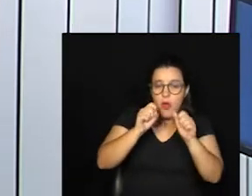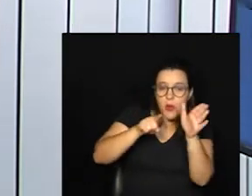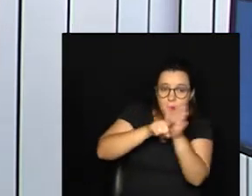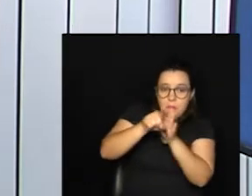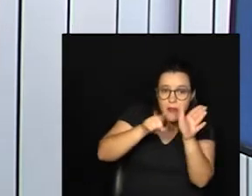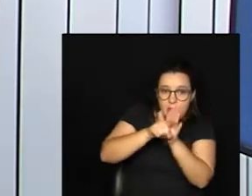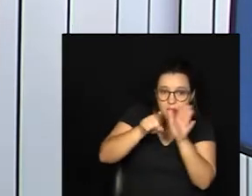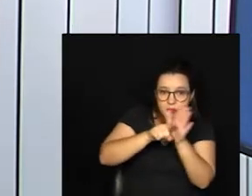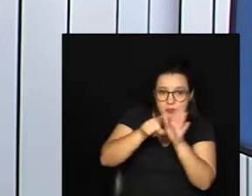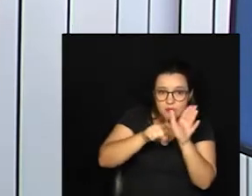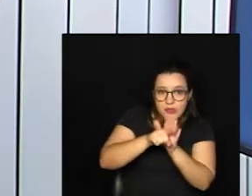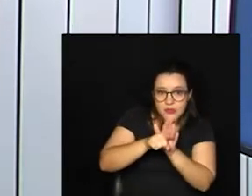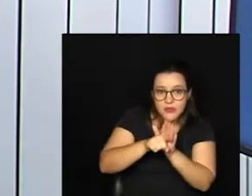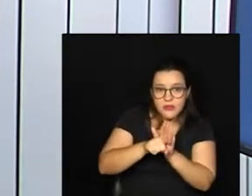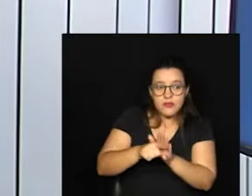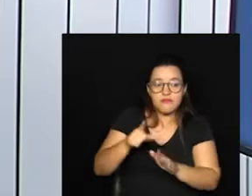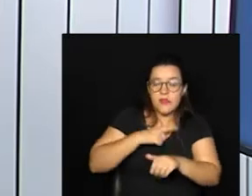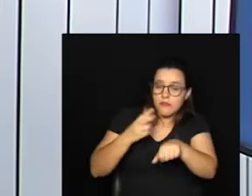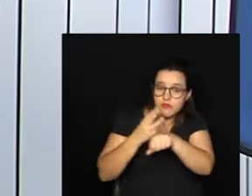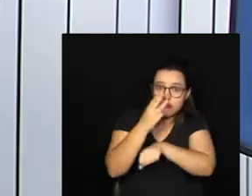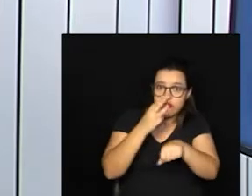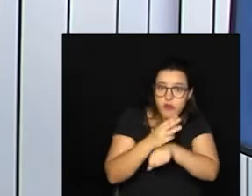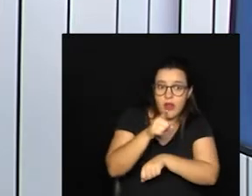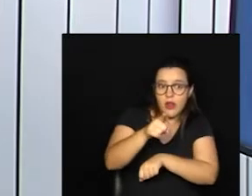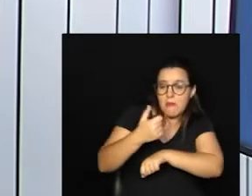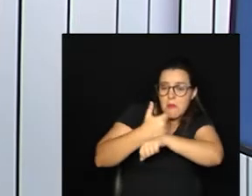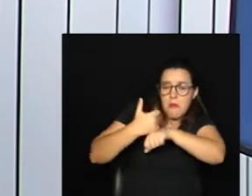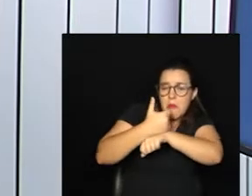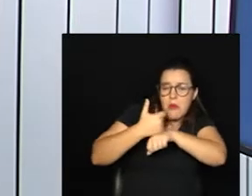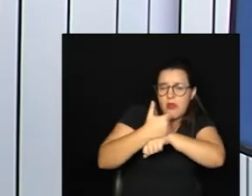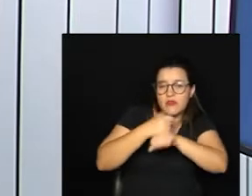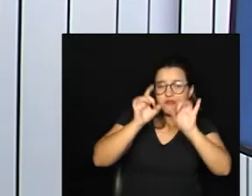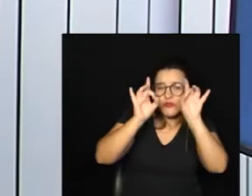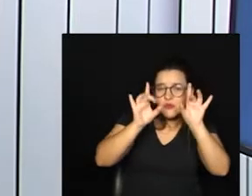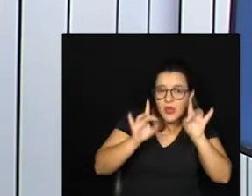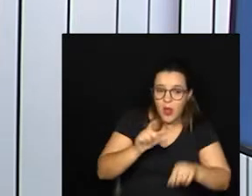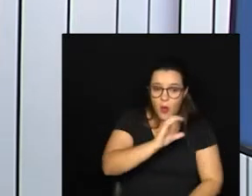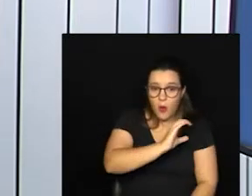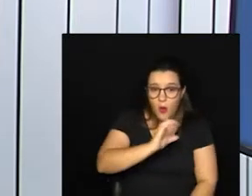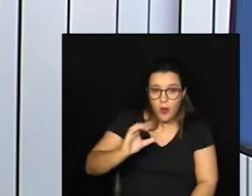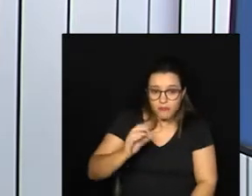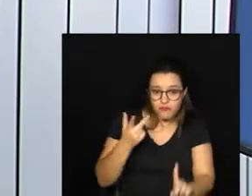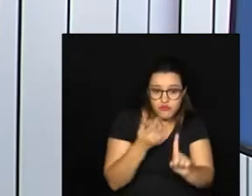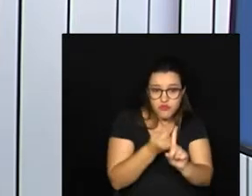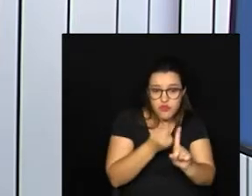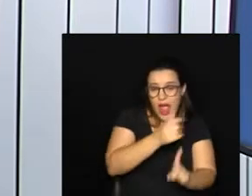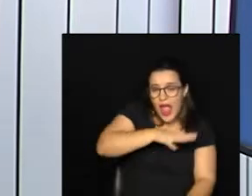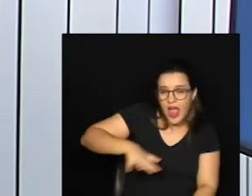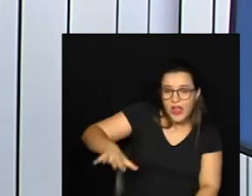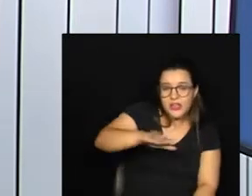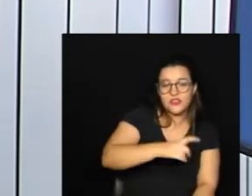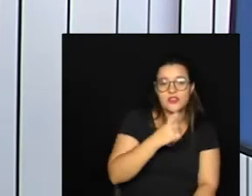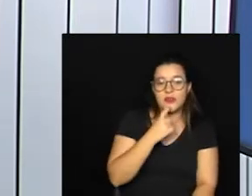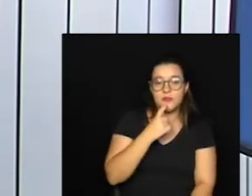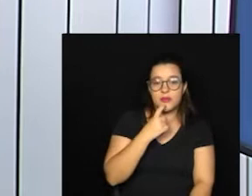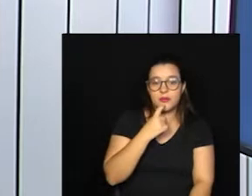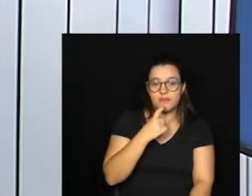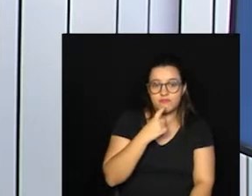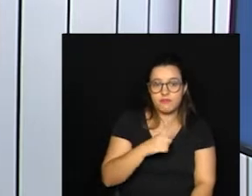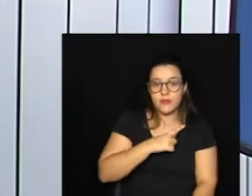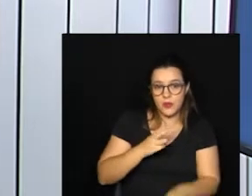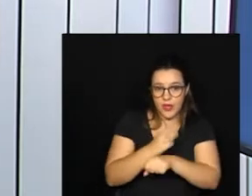pergunta também. Nós estamos com uma especialista, com a coordenadora do programa de imunização aqui de Campinas. O número do nosso WhatsApp é